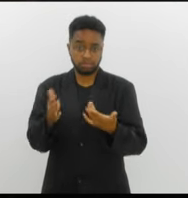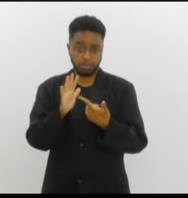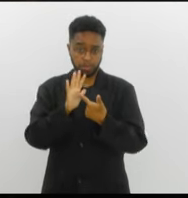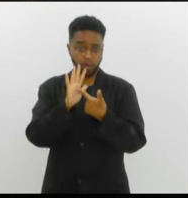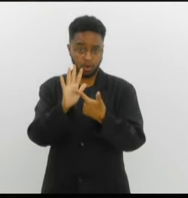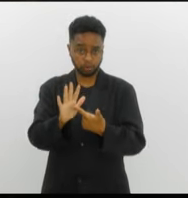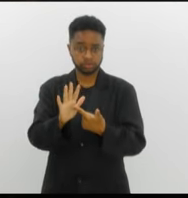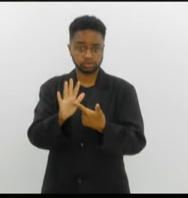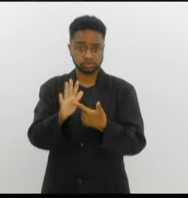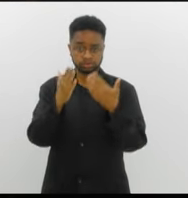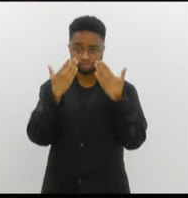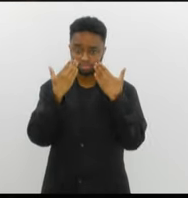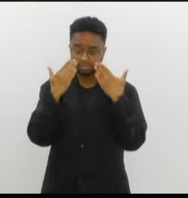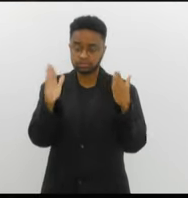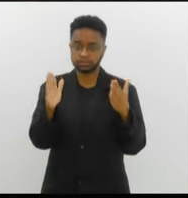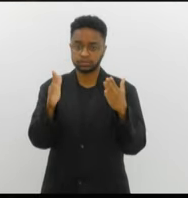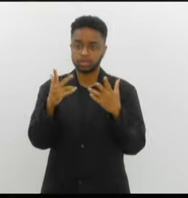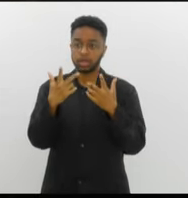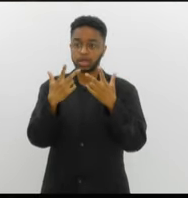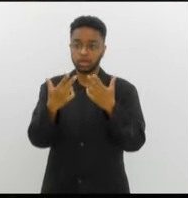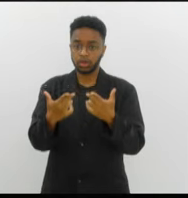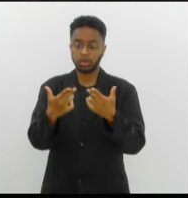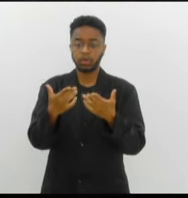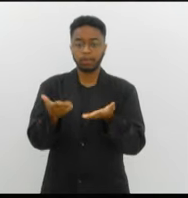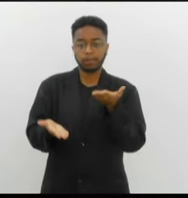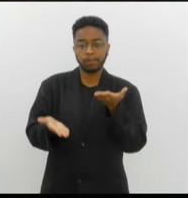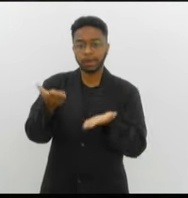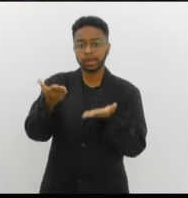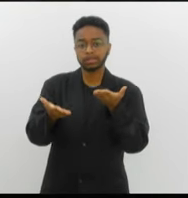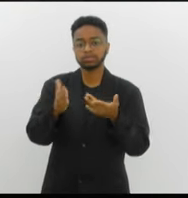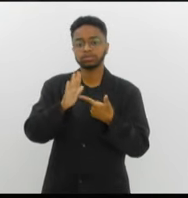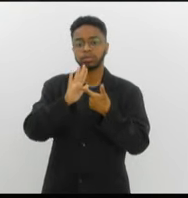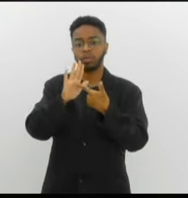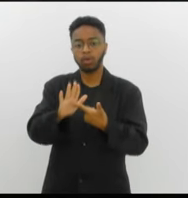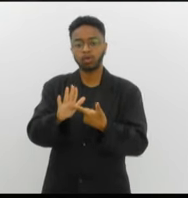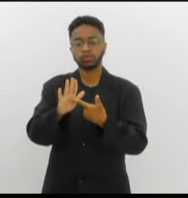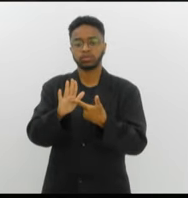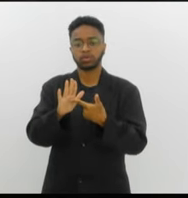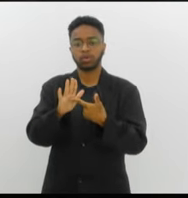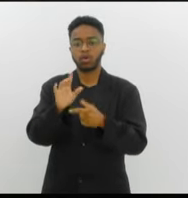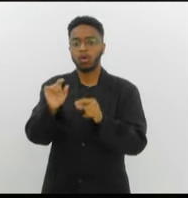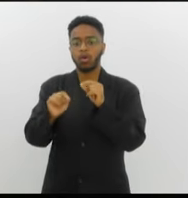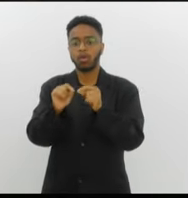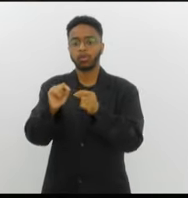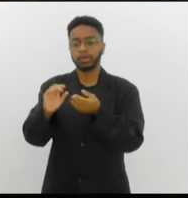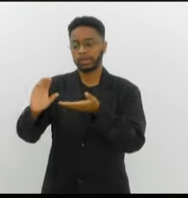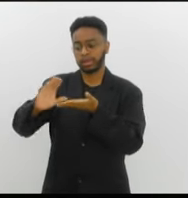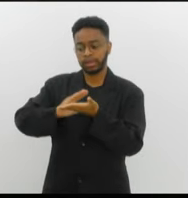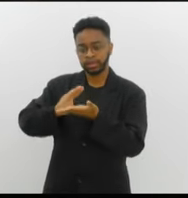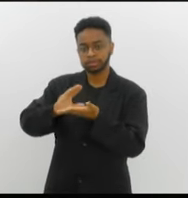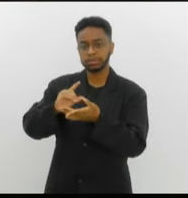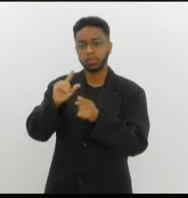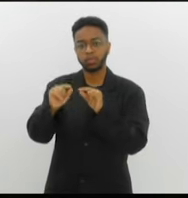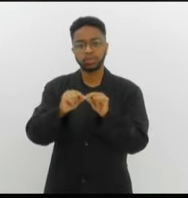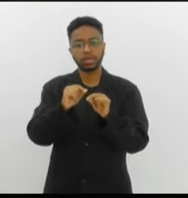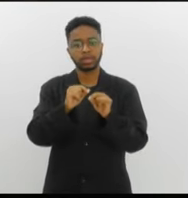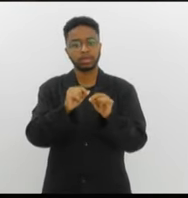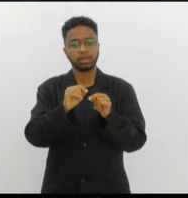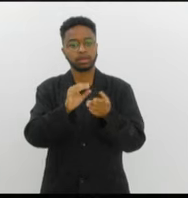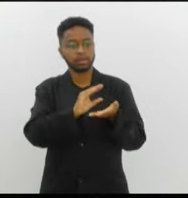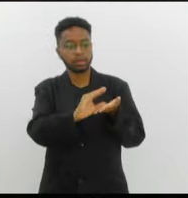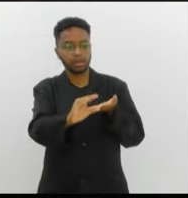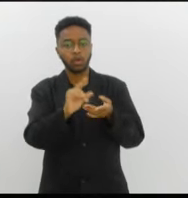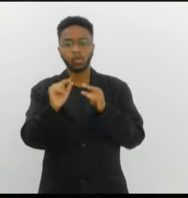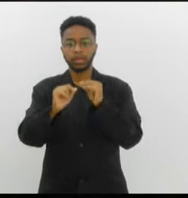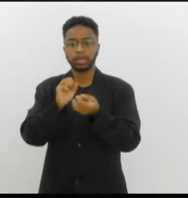torne público, coloque o balanço, o que apura, o que recebe de publicidade, o que